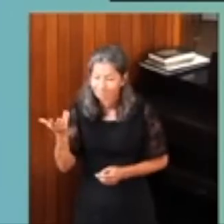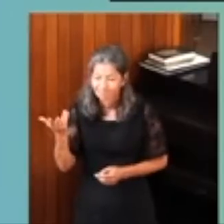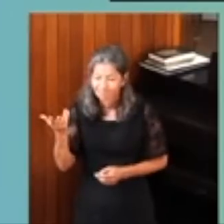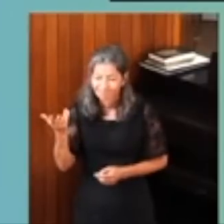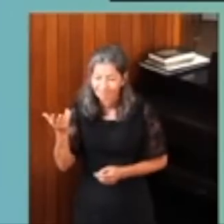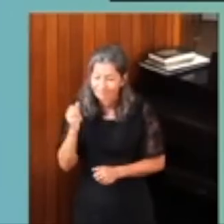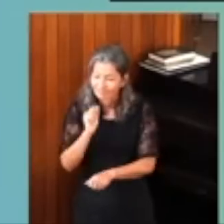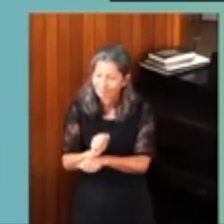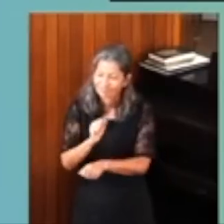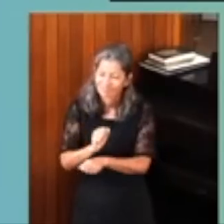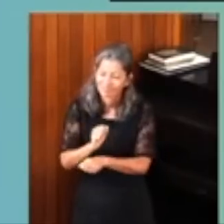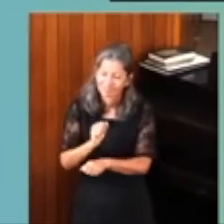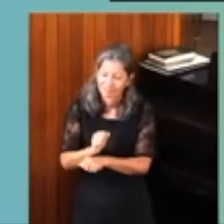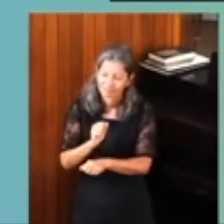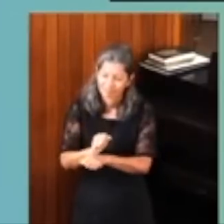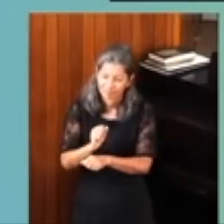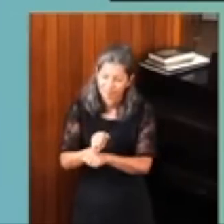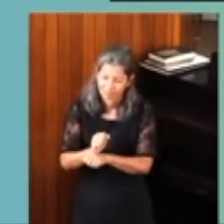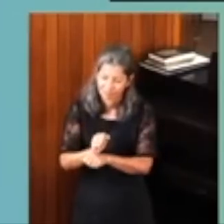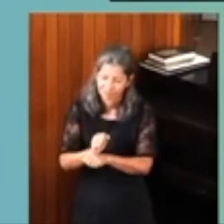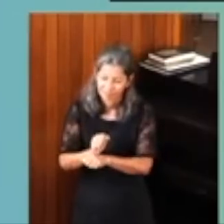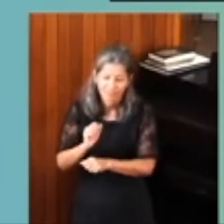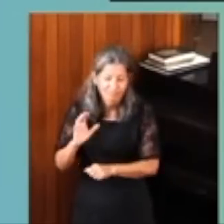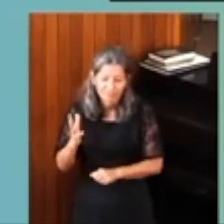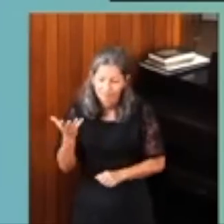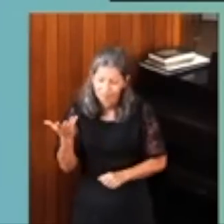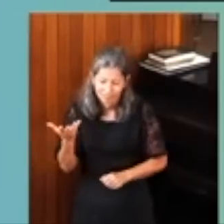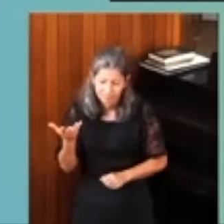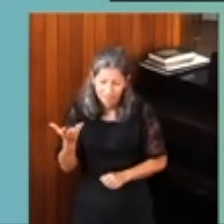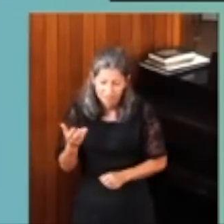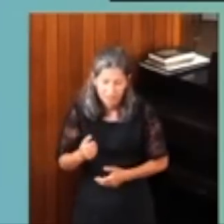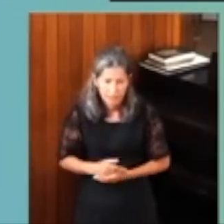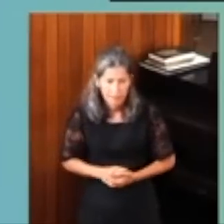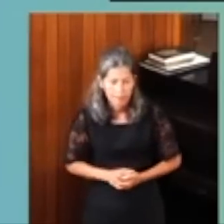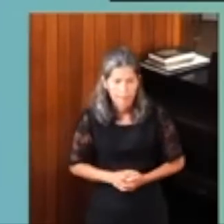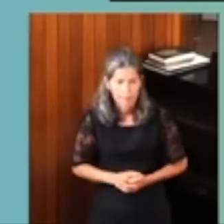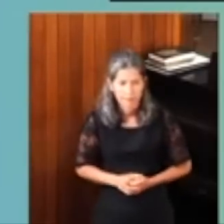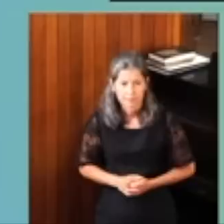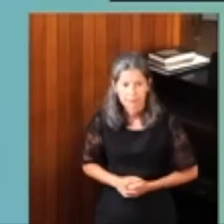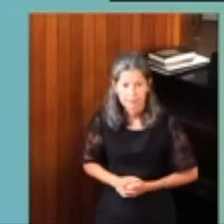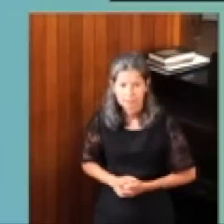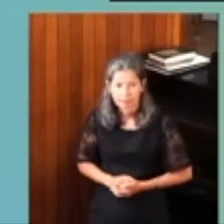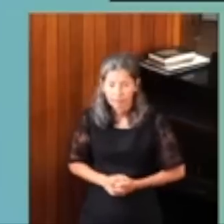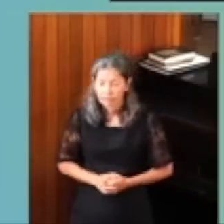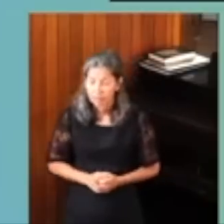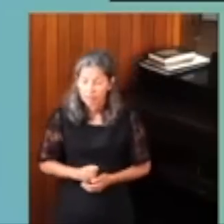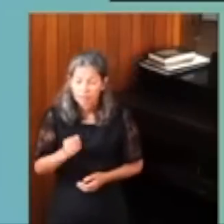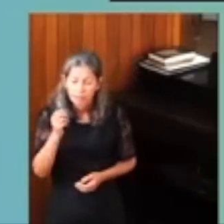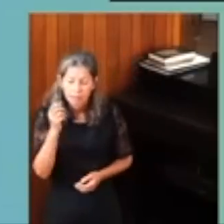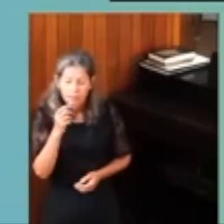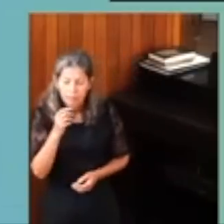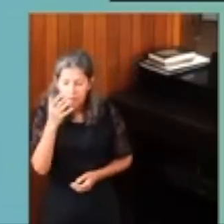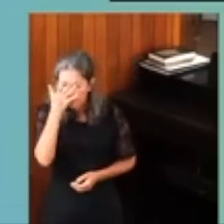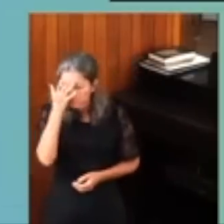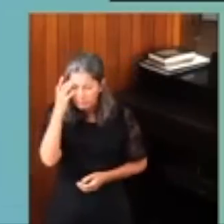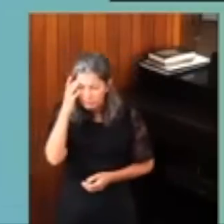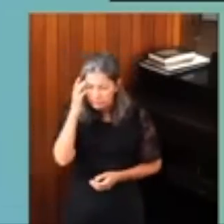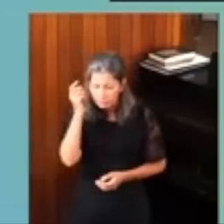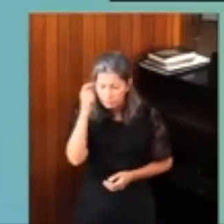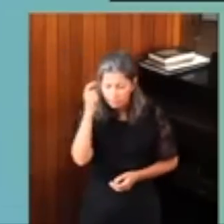que impressionou Miller. 2.300 tardes e manhãs e o santuário será purificado. Eles achavam que o santuário era a terra.